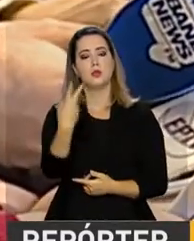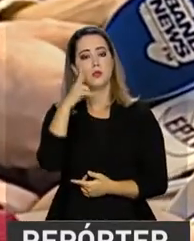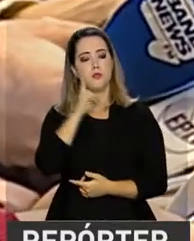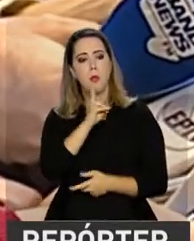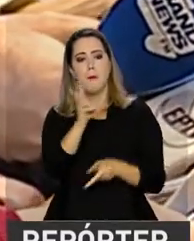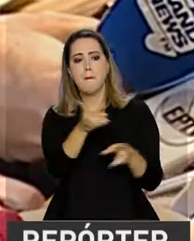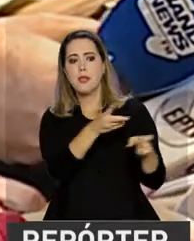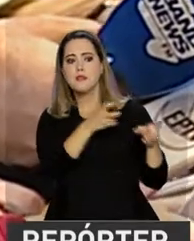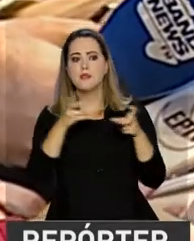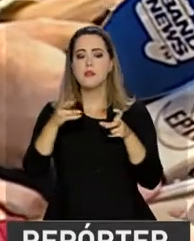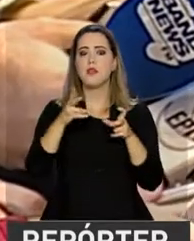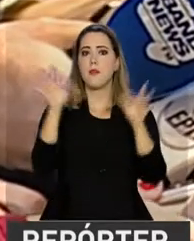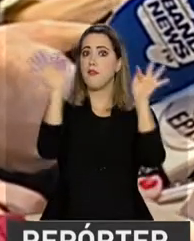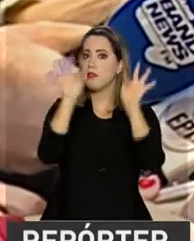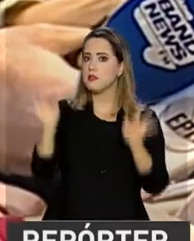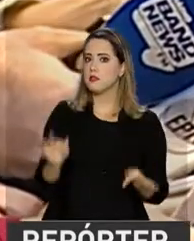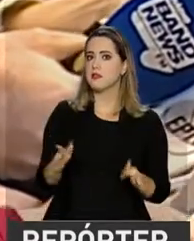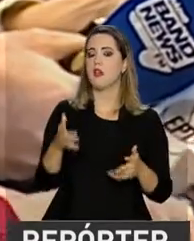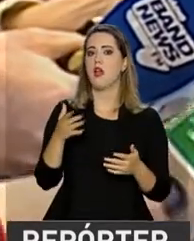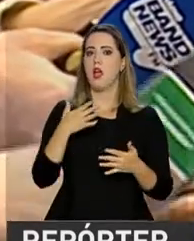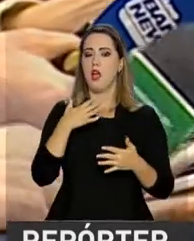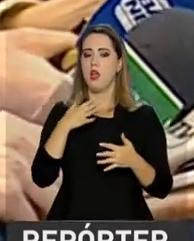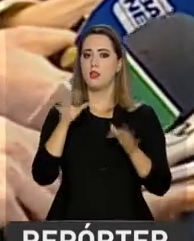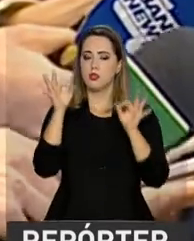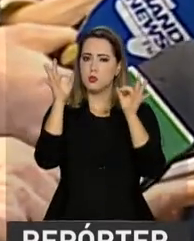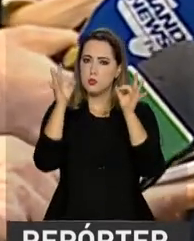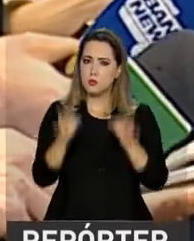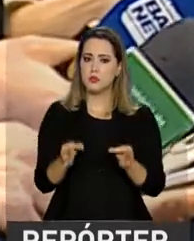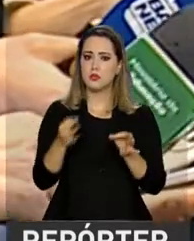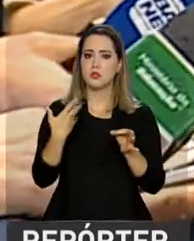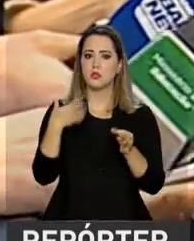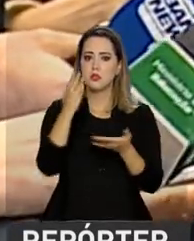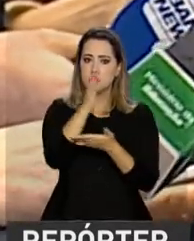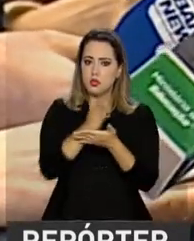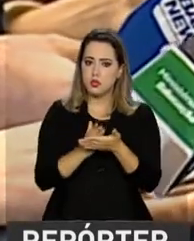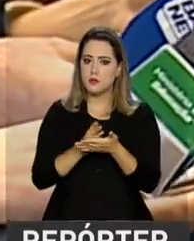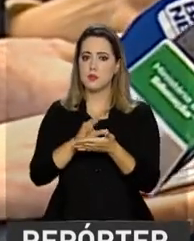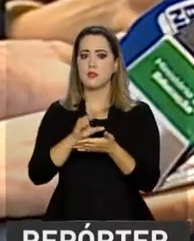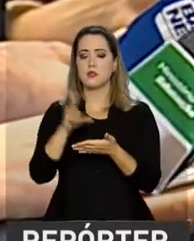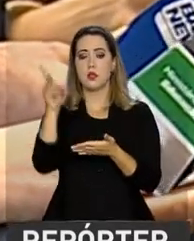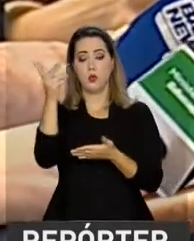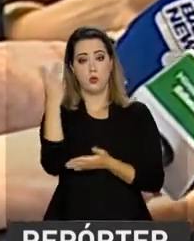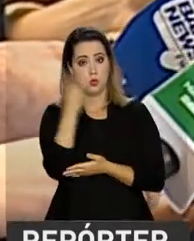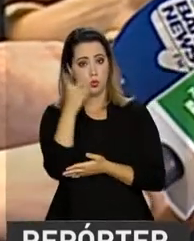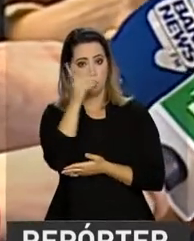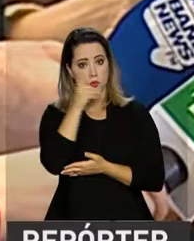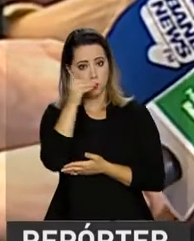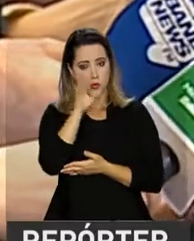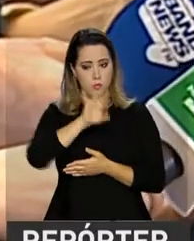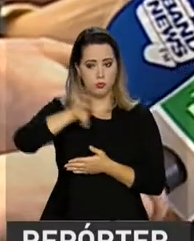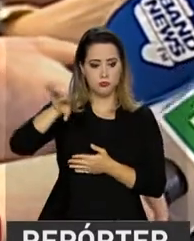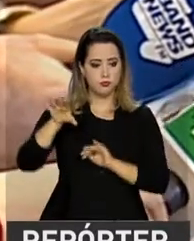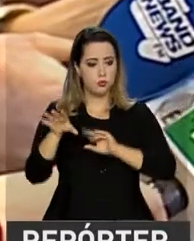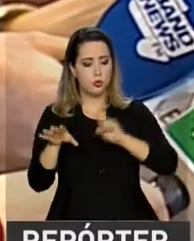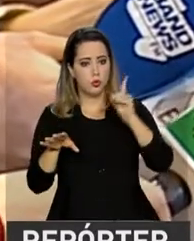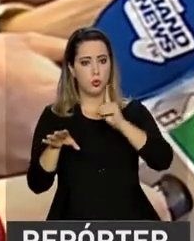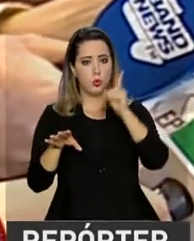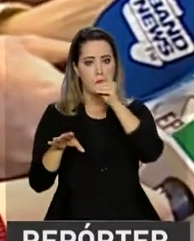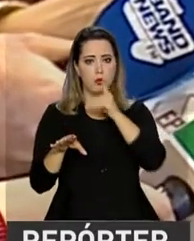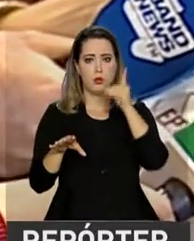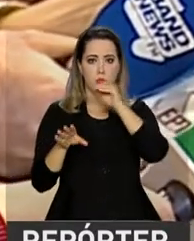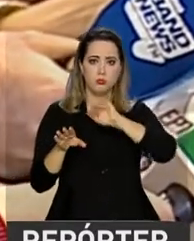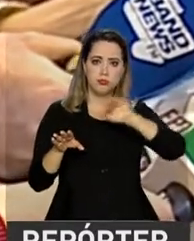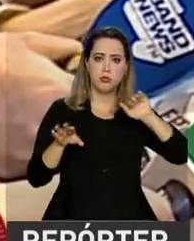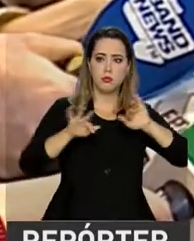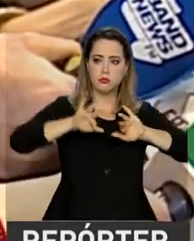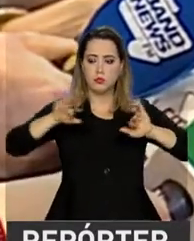percepção de insatisfação em relação à divisão da aplicação do enem em dois domingos por parte dos candidatos todos do